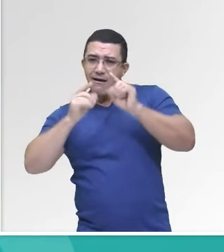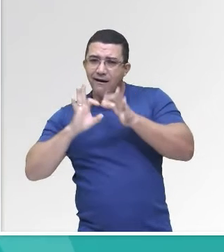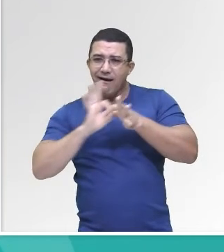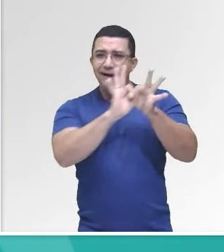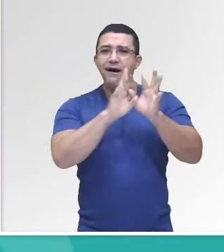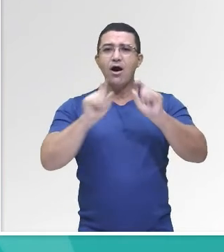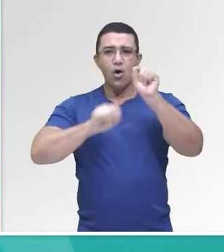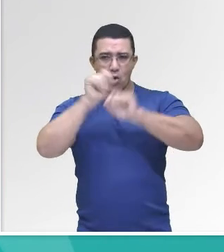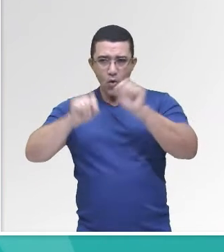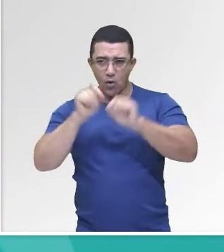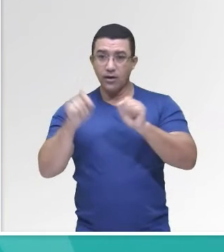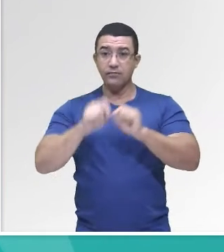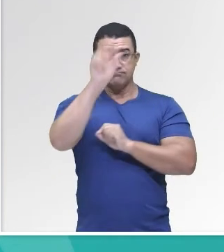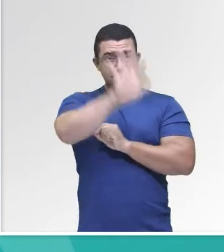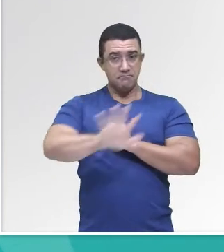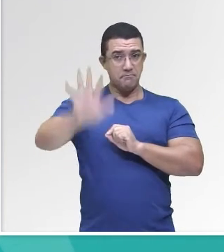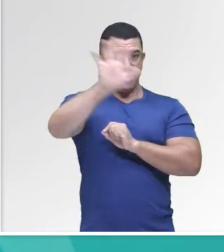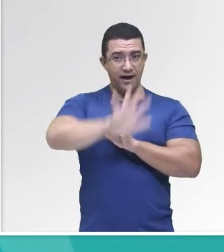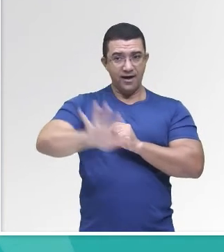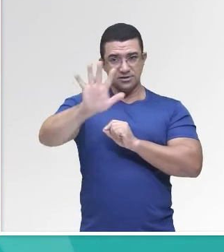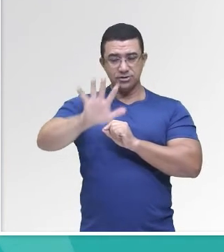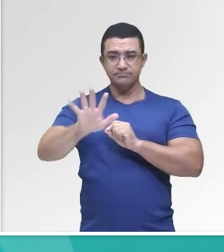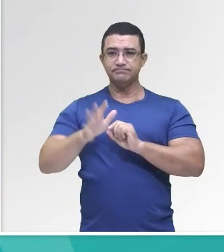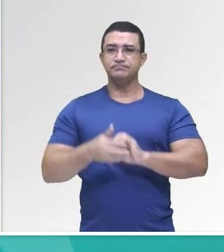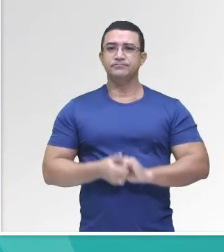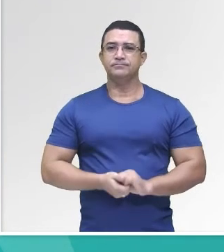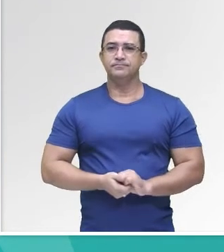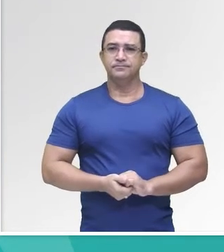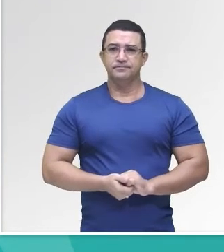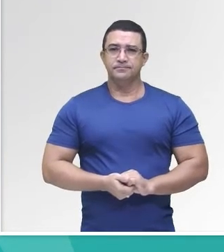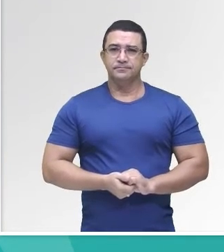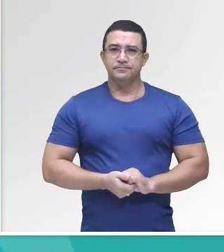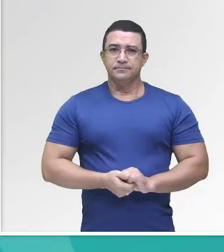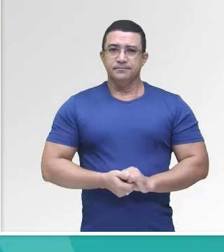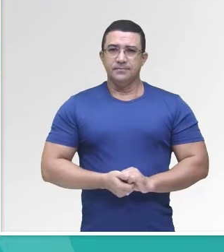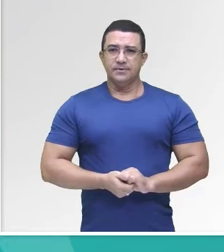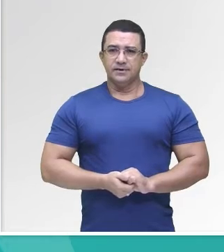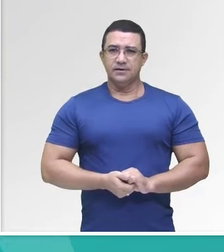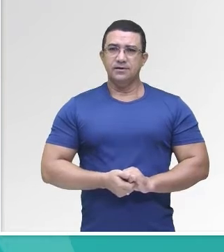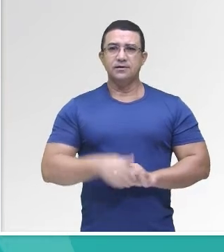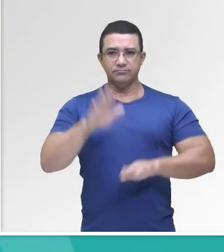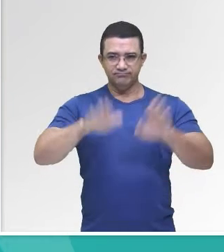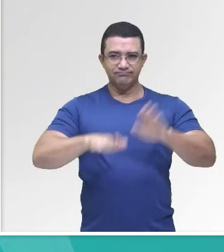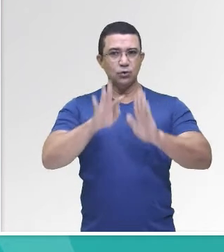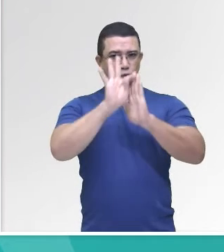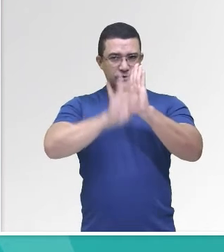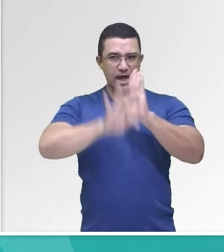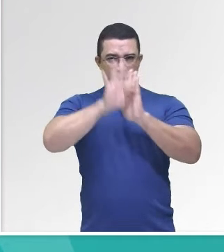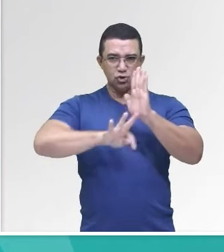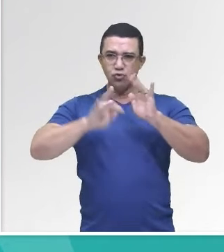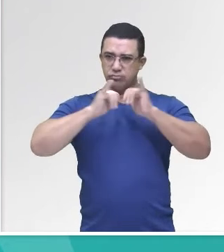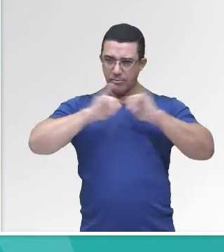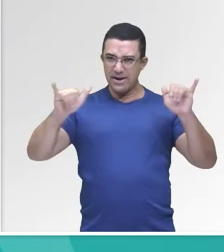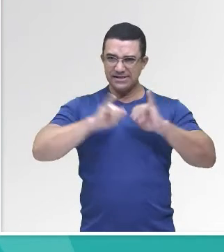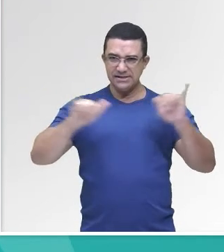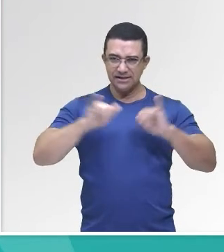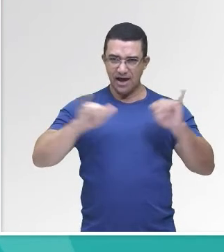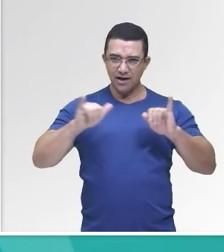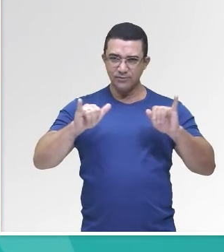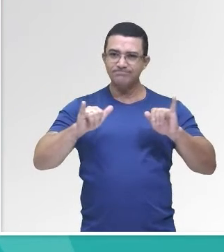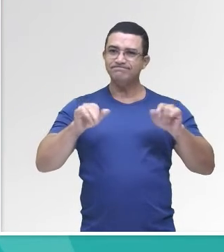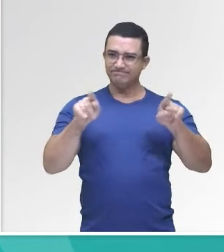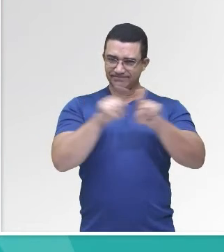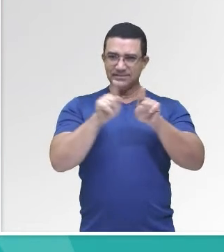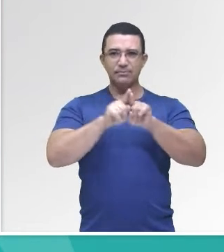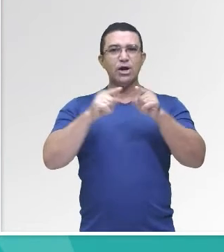texto publicitário, que se combina normalmente palavras, né, e imagem.